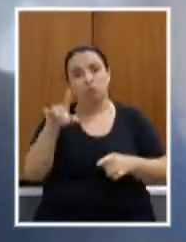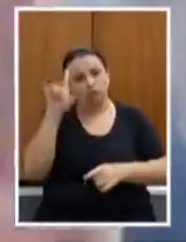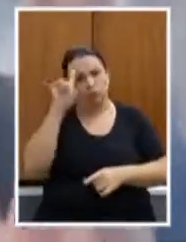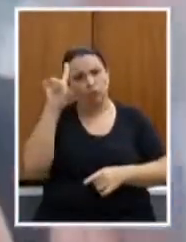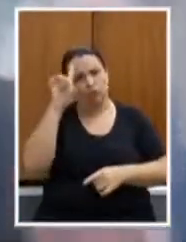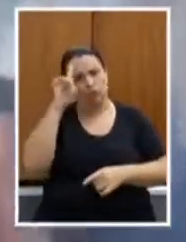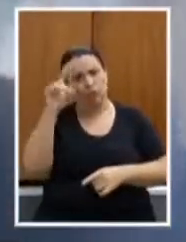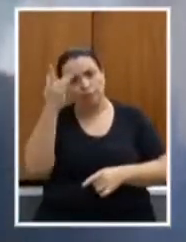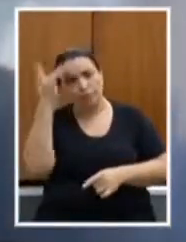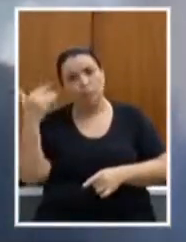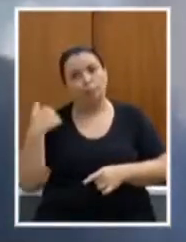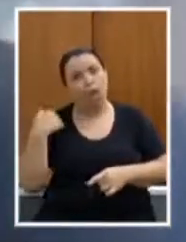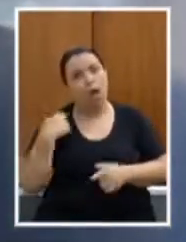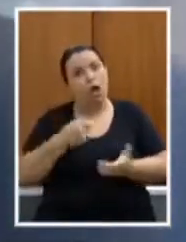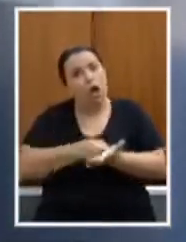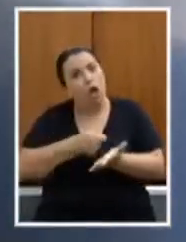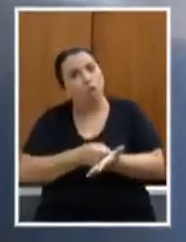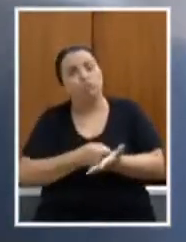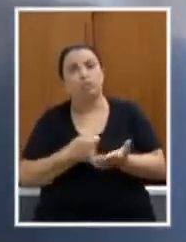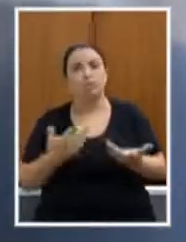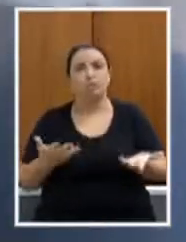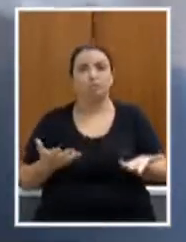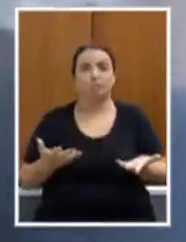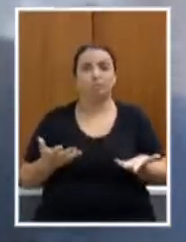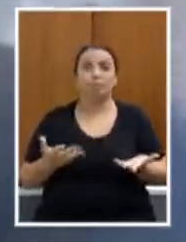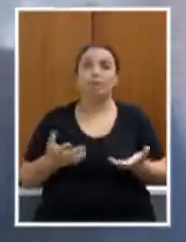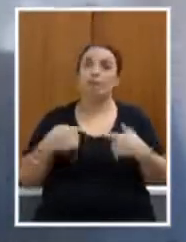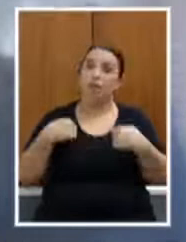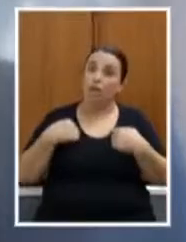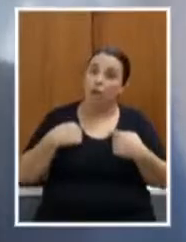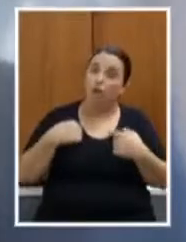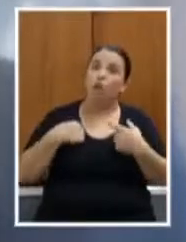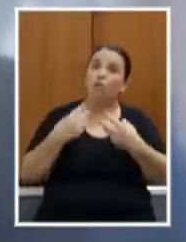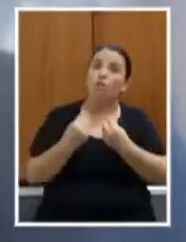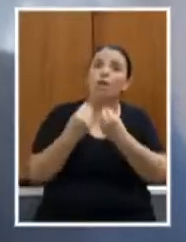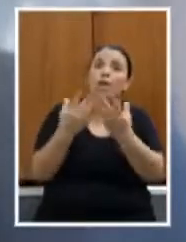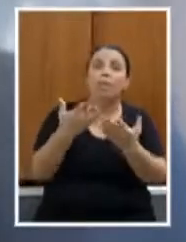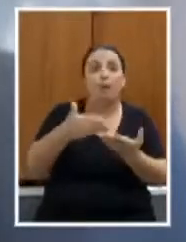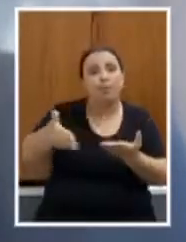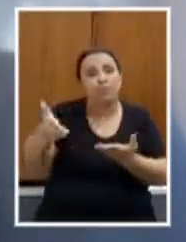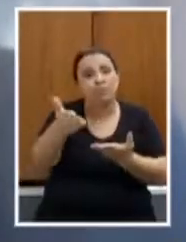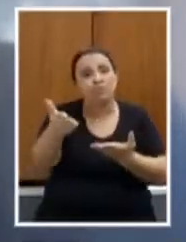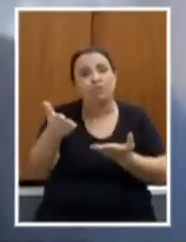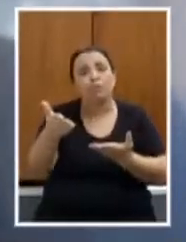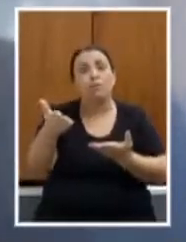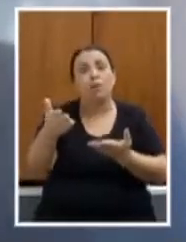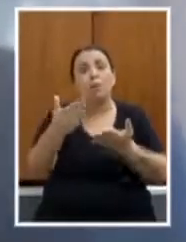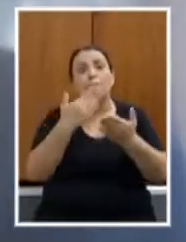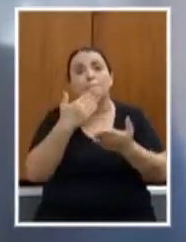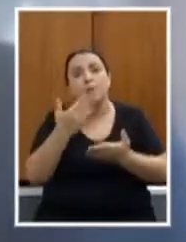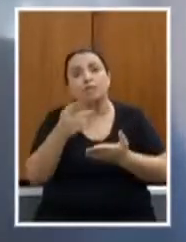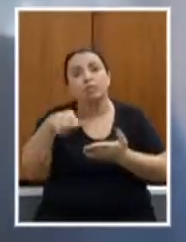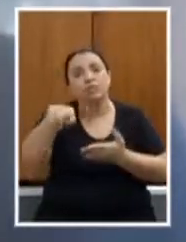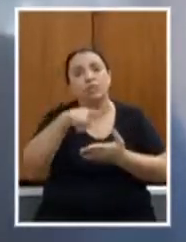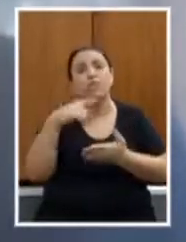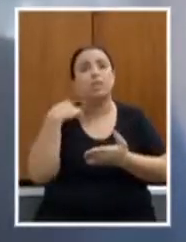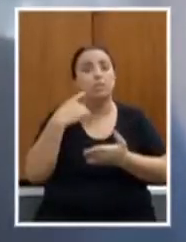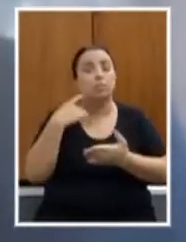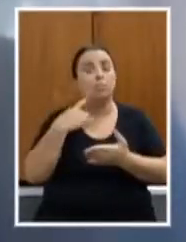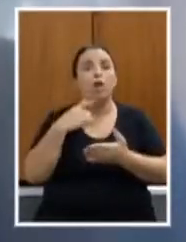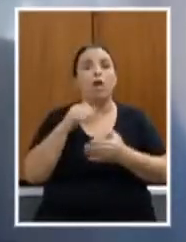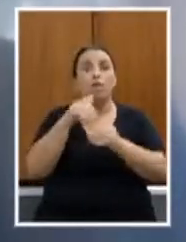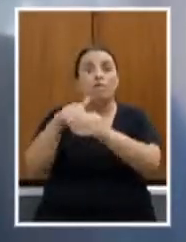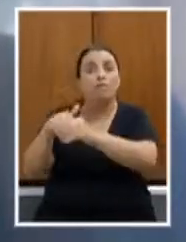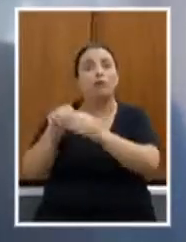que esse espaço, eu vou encaminhar aqui os colegas pelo voto sim, e peço